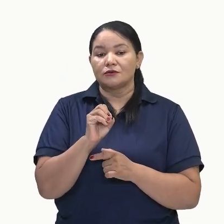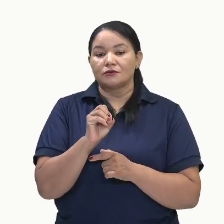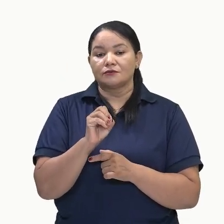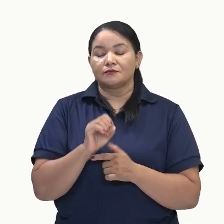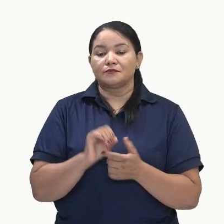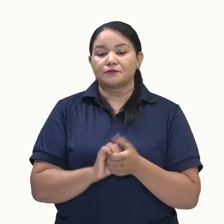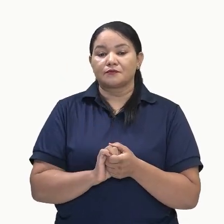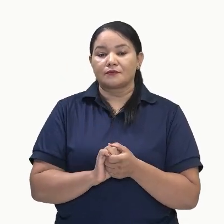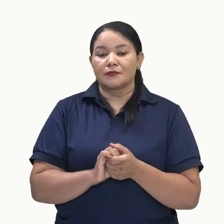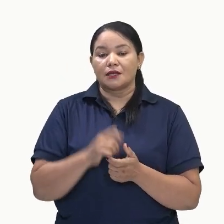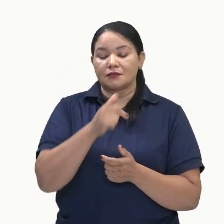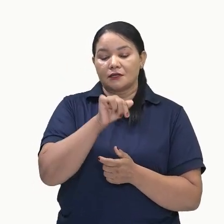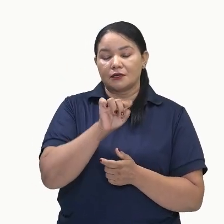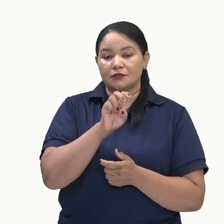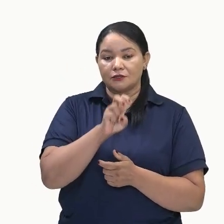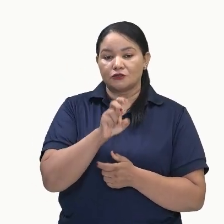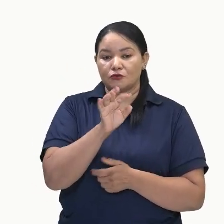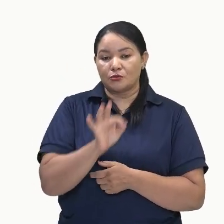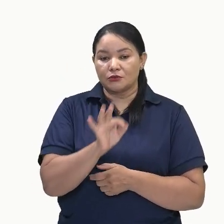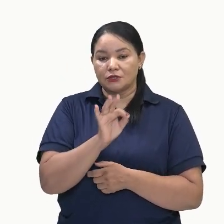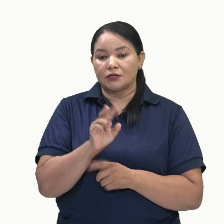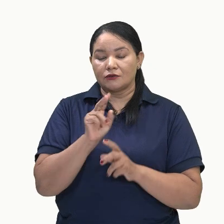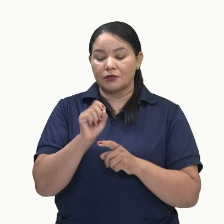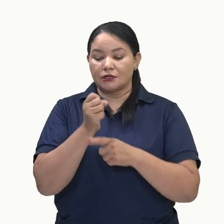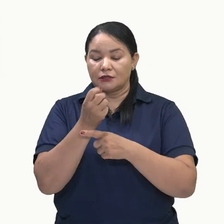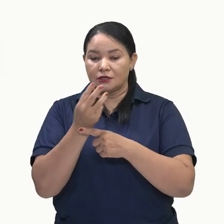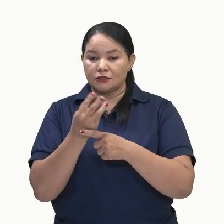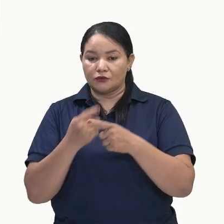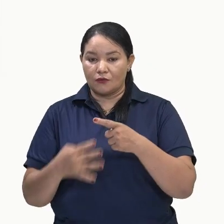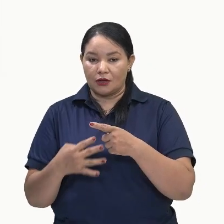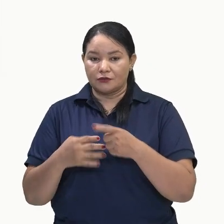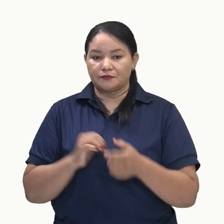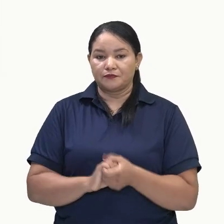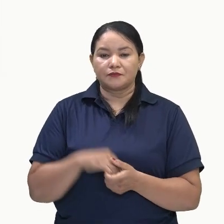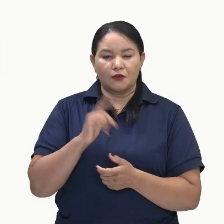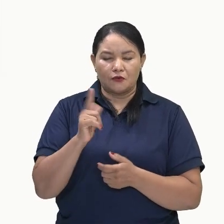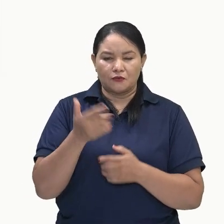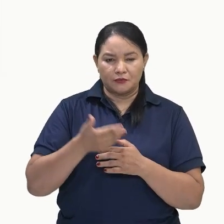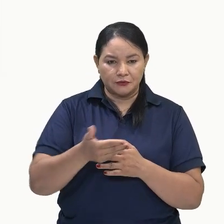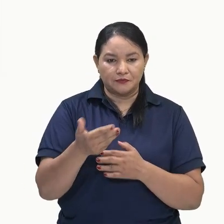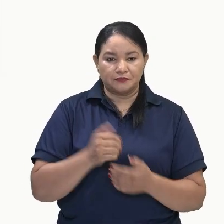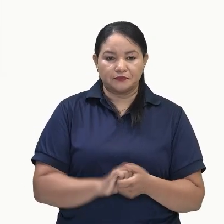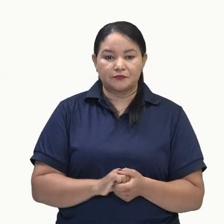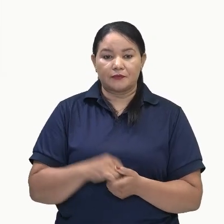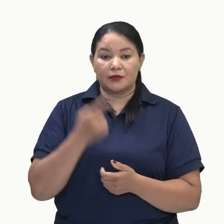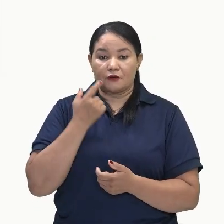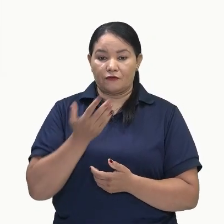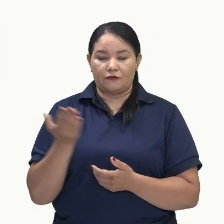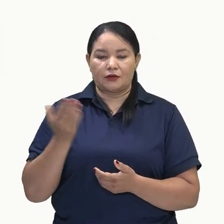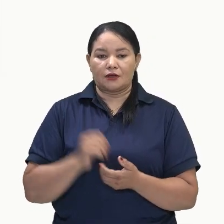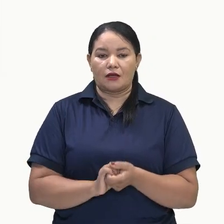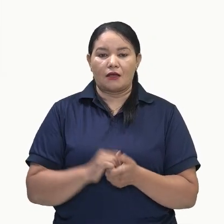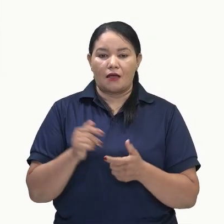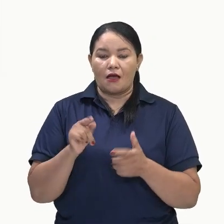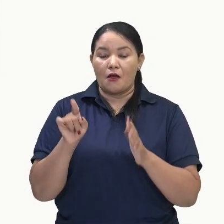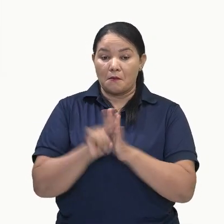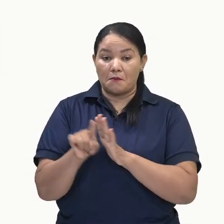75% equivale a 3/4 de um todo. Para continuar, porque tem agora uma outra situação, problema bem